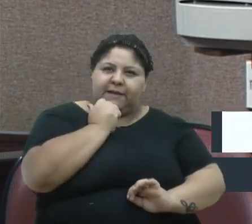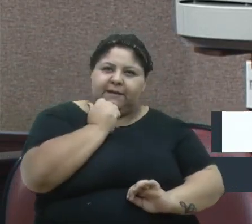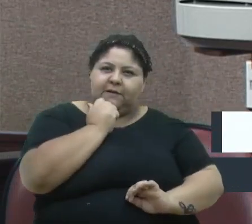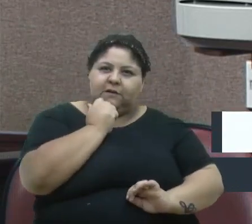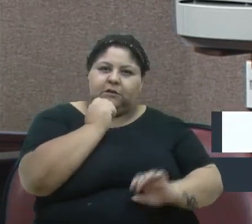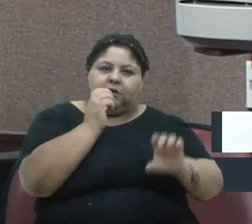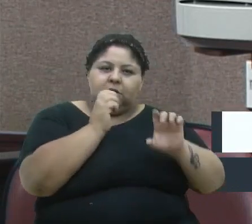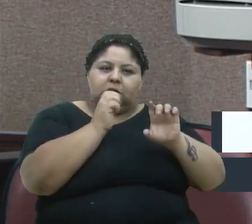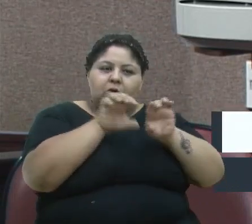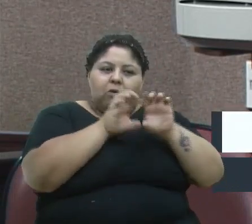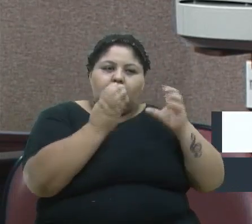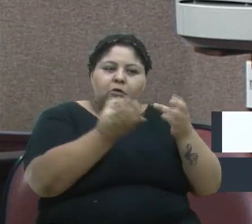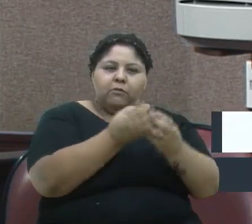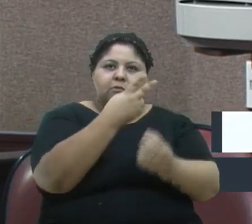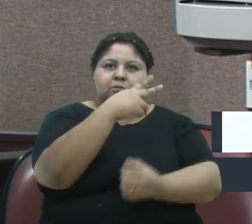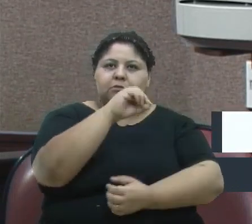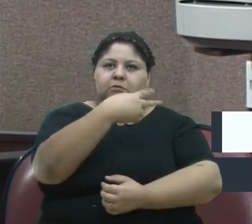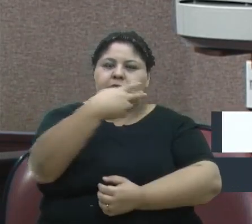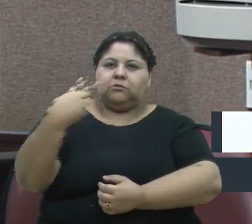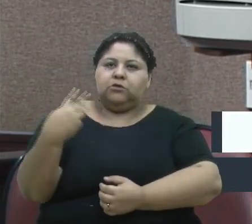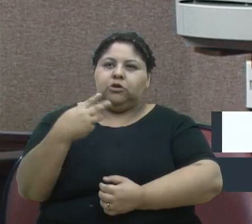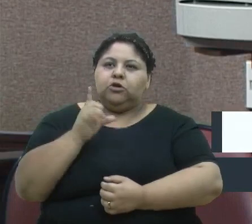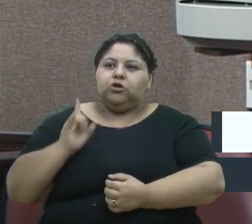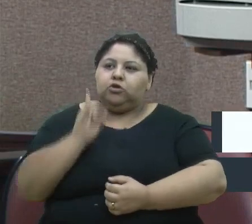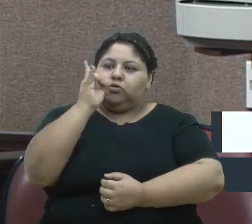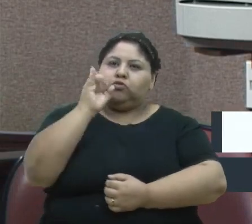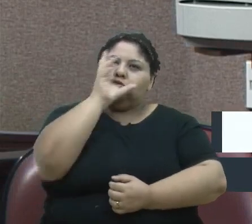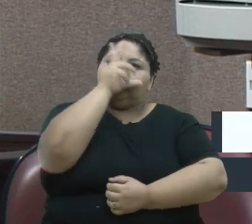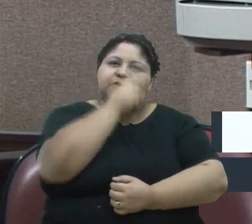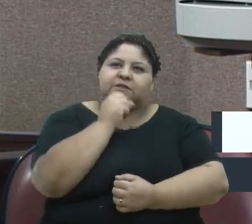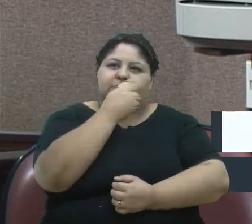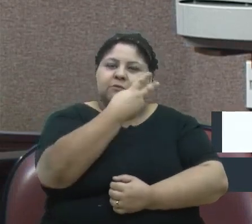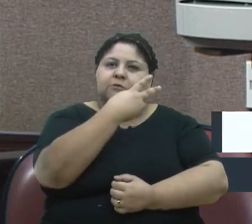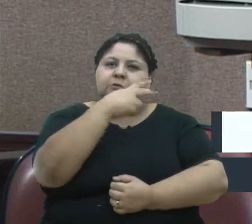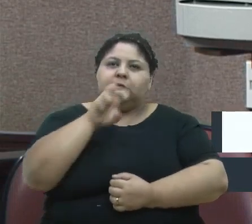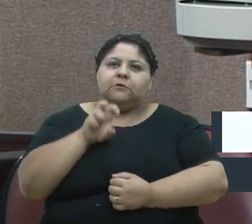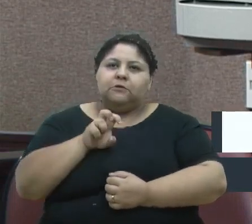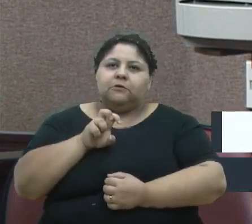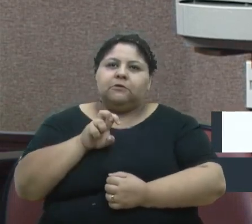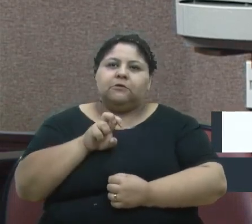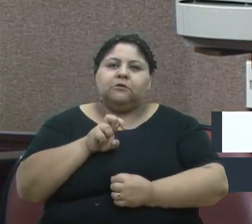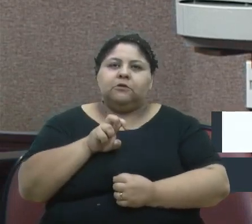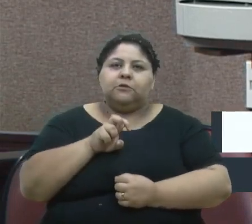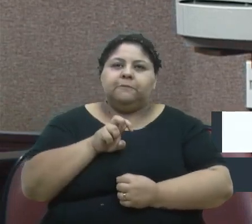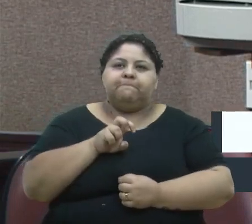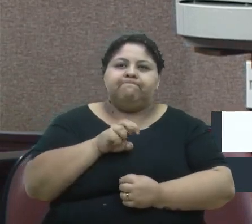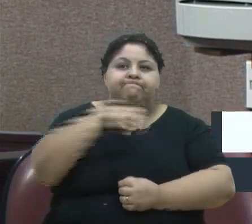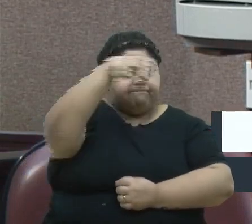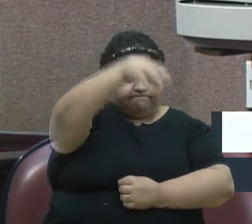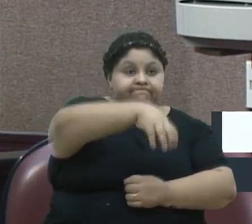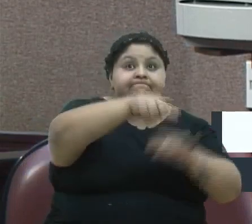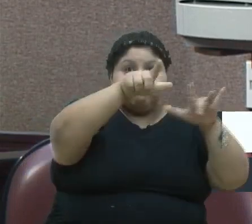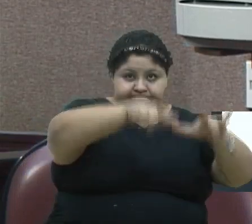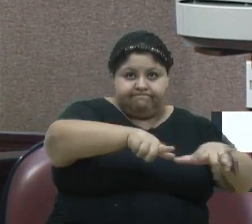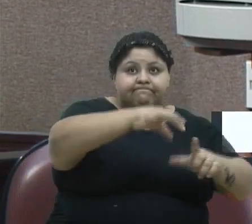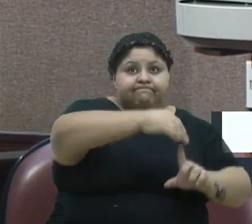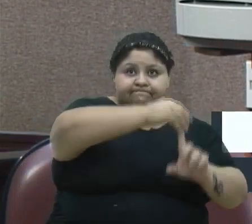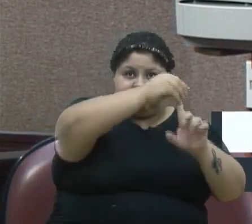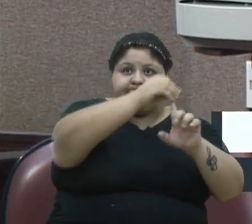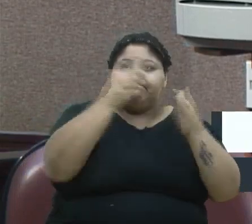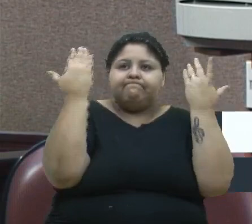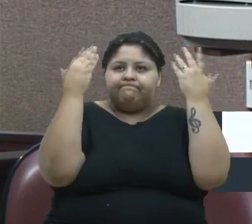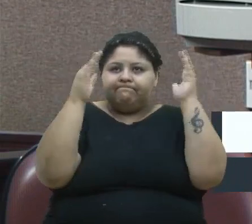2023 de Caxias do Sul no último sábado, dia 25, no Ponto de Cultura da entidade. Um parabéns especial